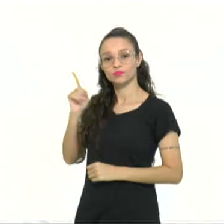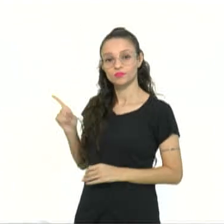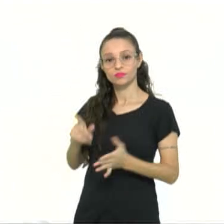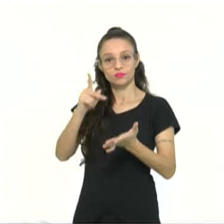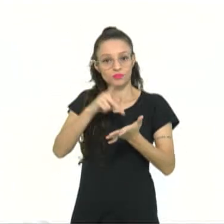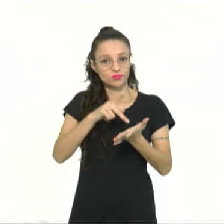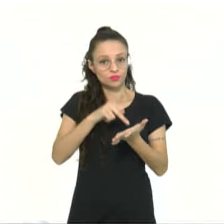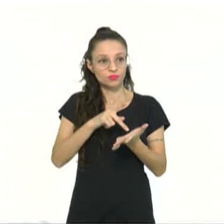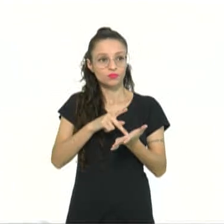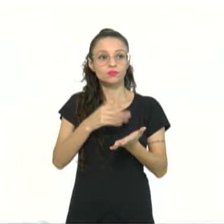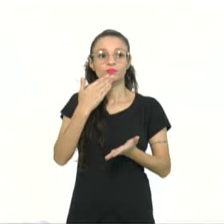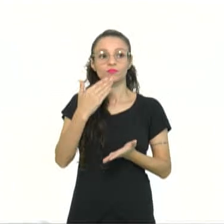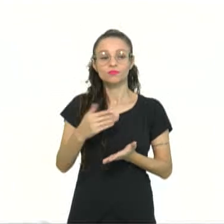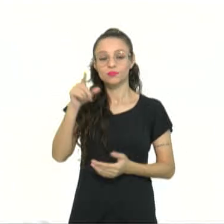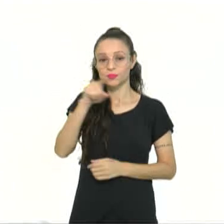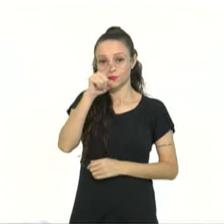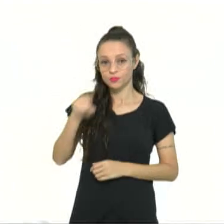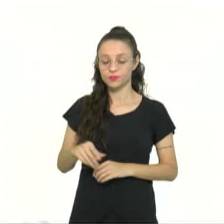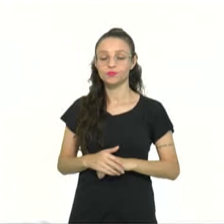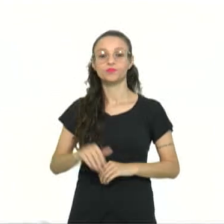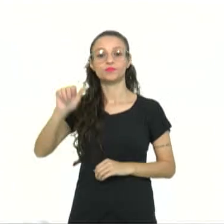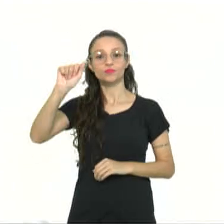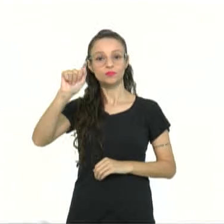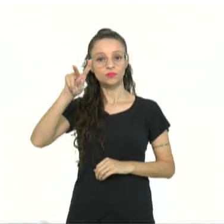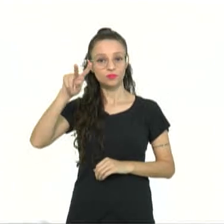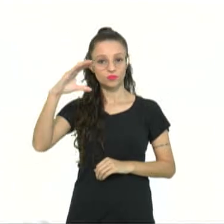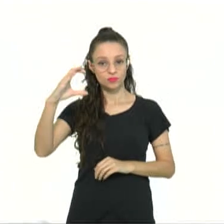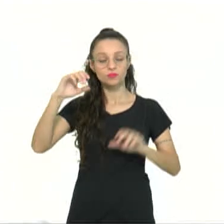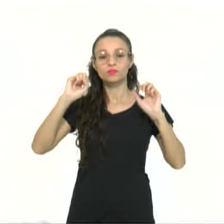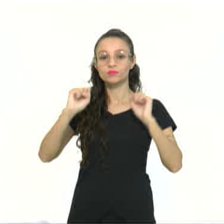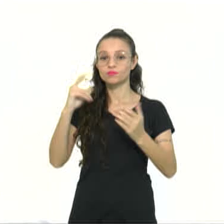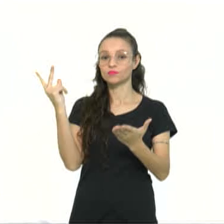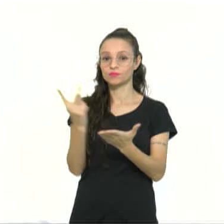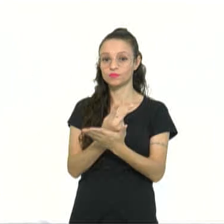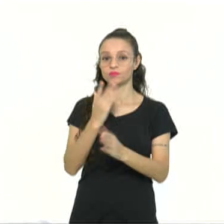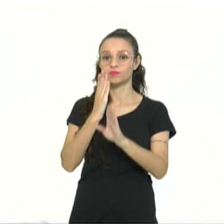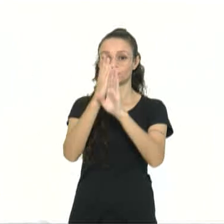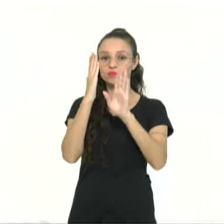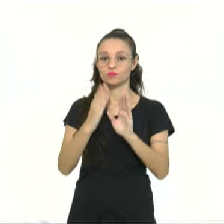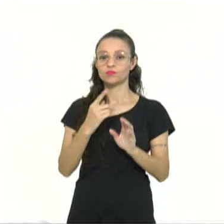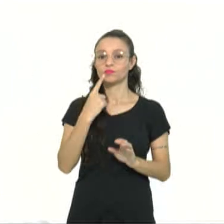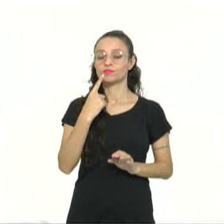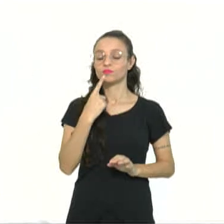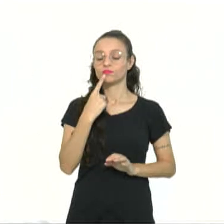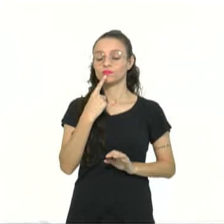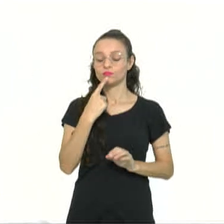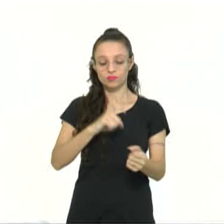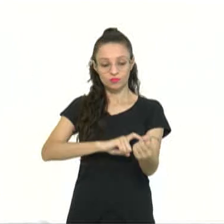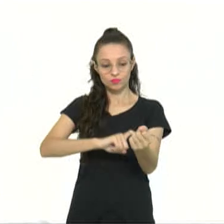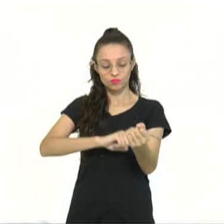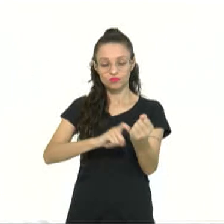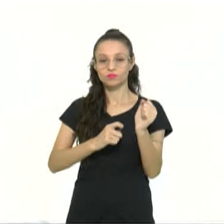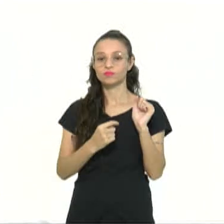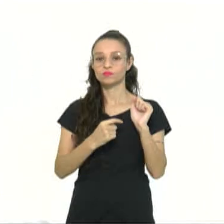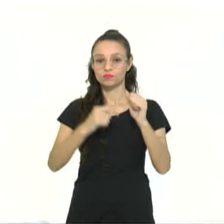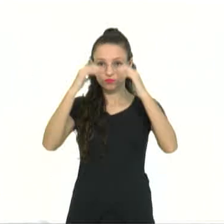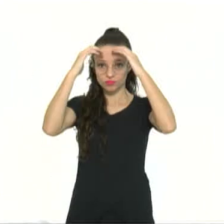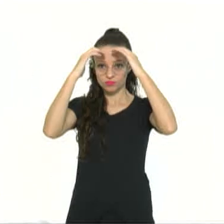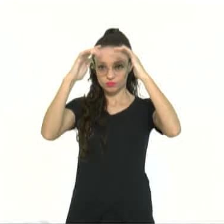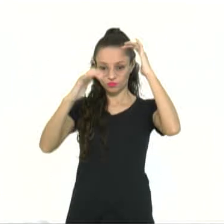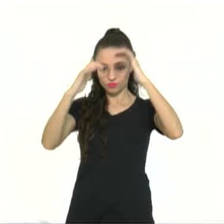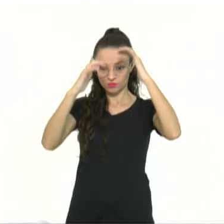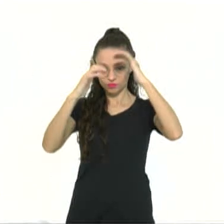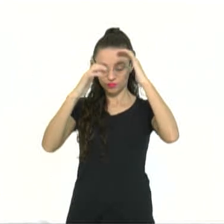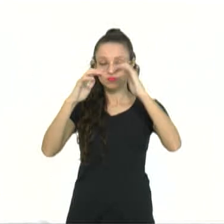o que se pede. Primeira delas, o AVC pode acontecer por obstrução dos vasos sanguíneos no cérebro ou por hemorragia dos